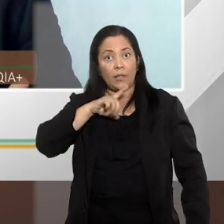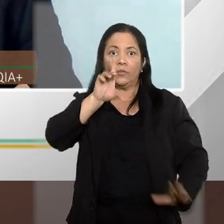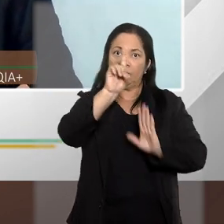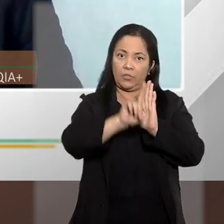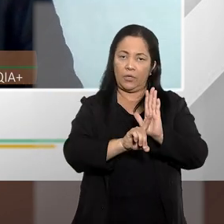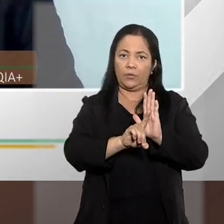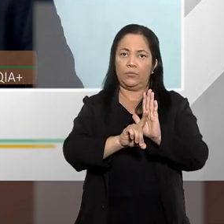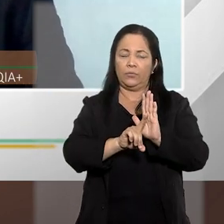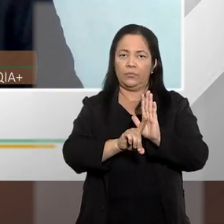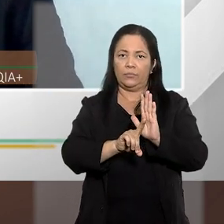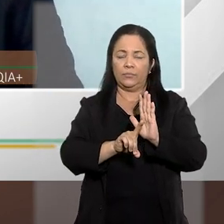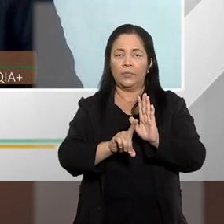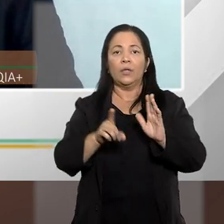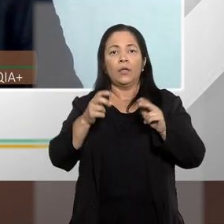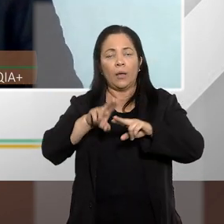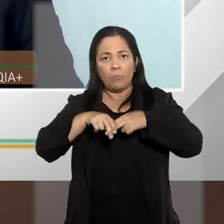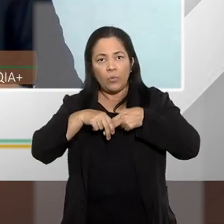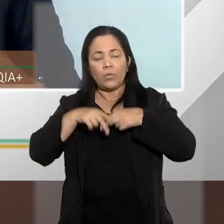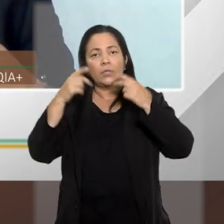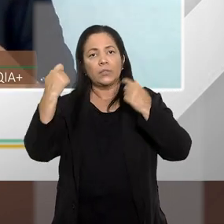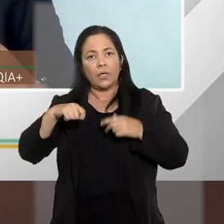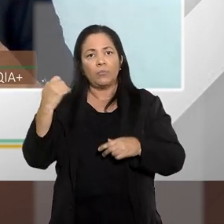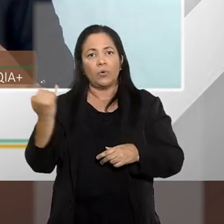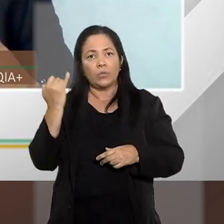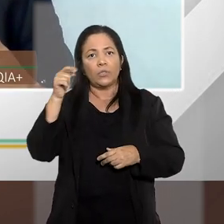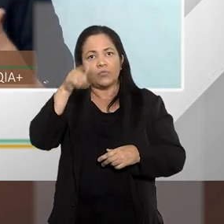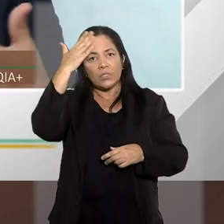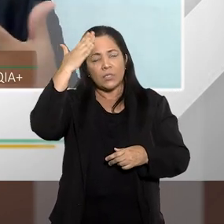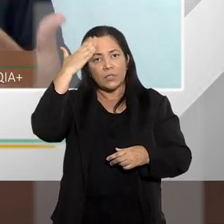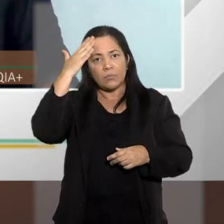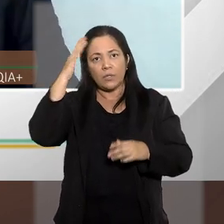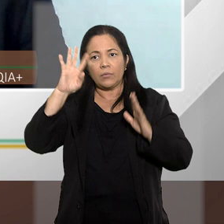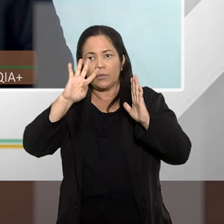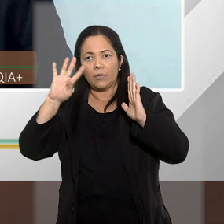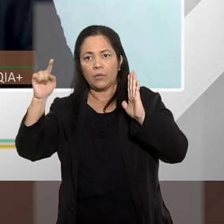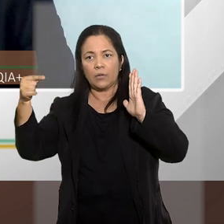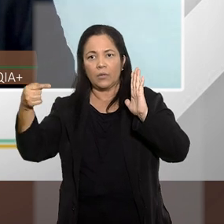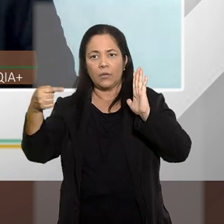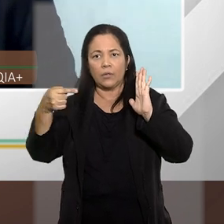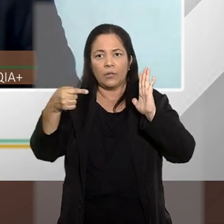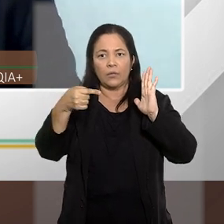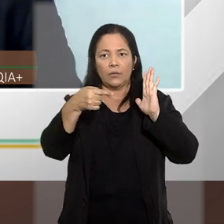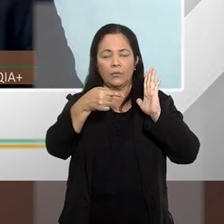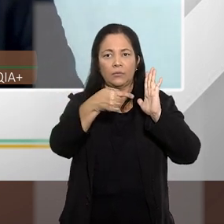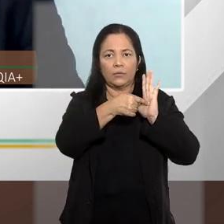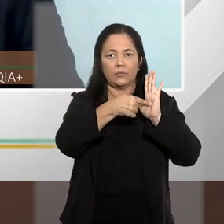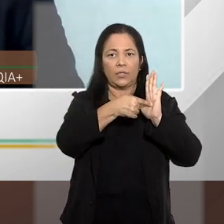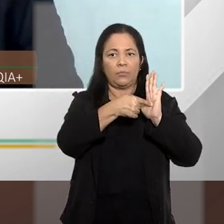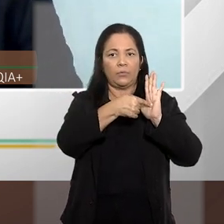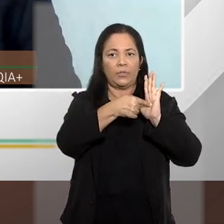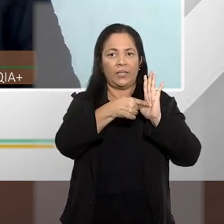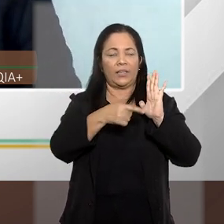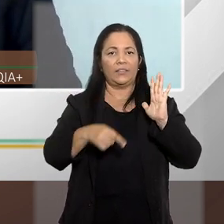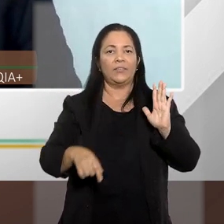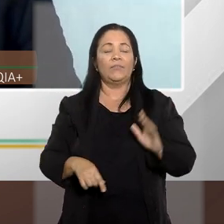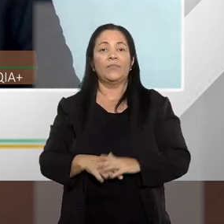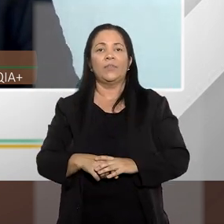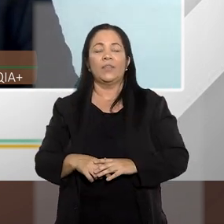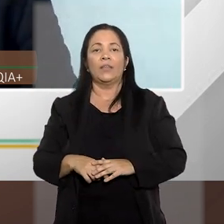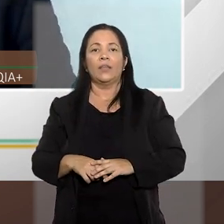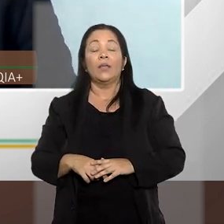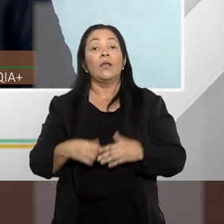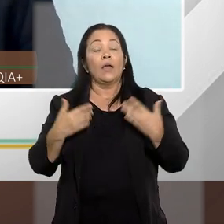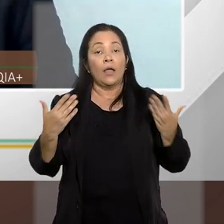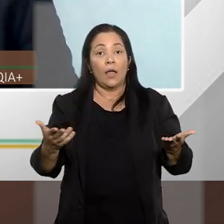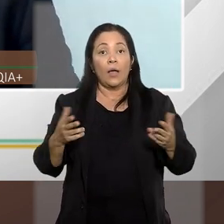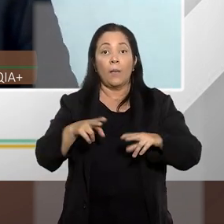eu enfatizo essa questão da necessidade de denúncia, né? Essas ações precisam ser denunciadas, né, nesse caso de recusa, e o serviço que a gente tem para